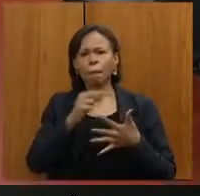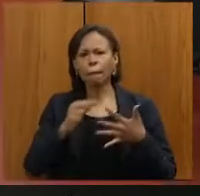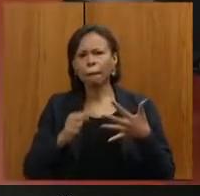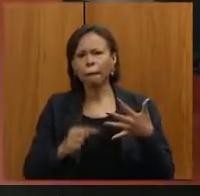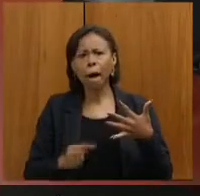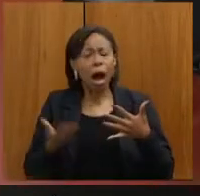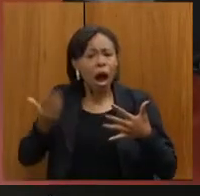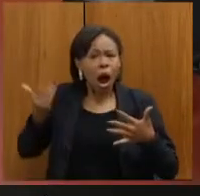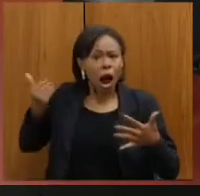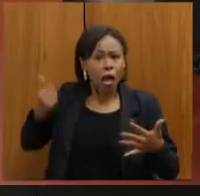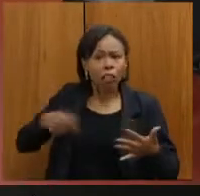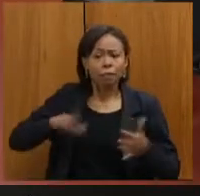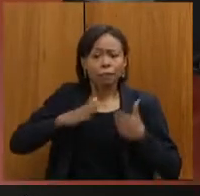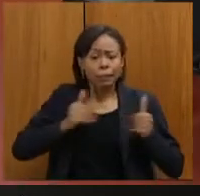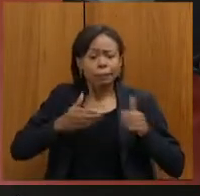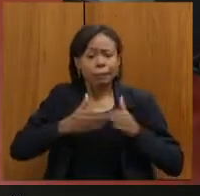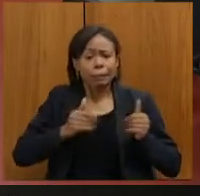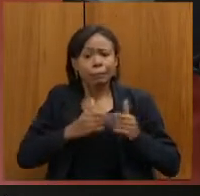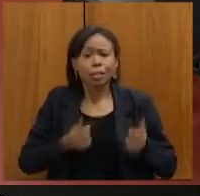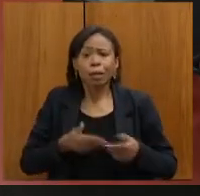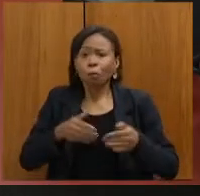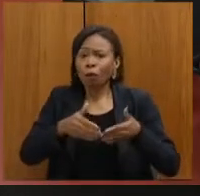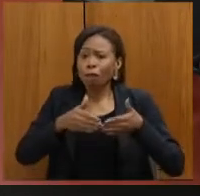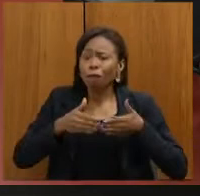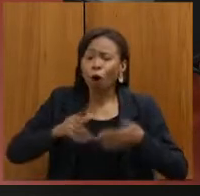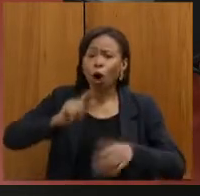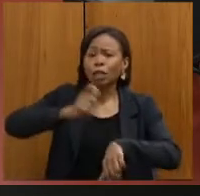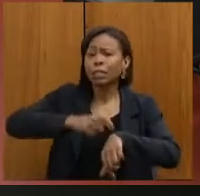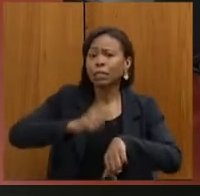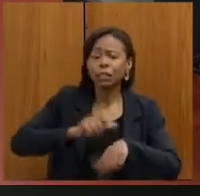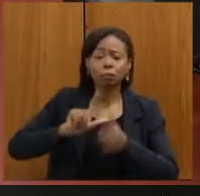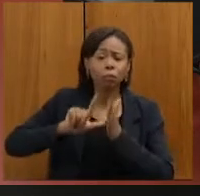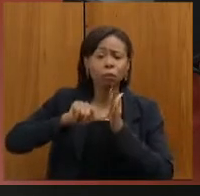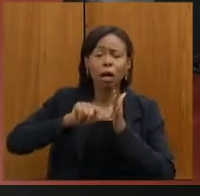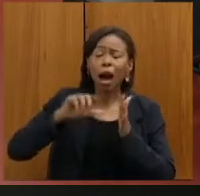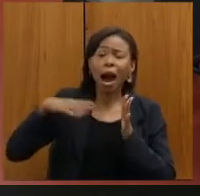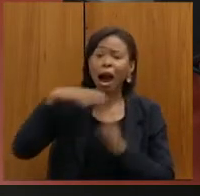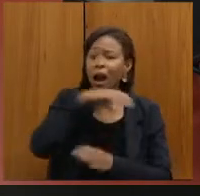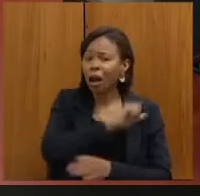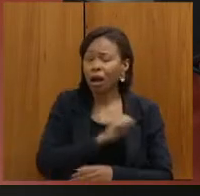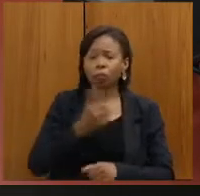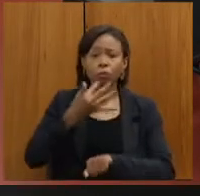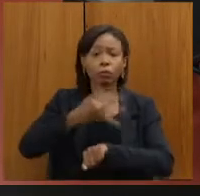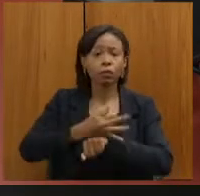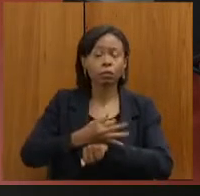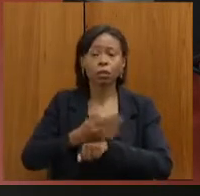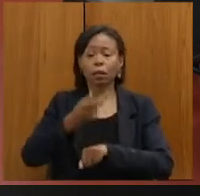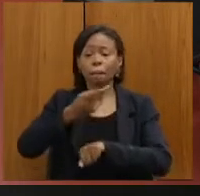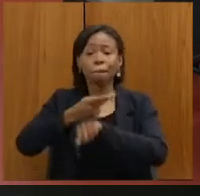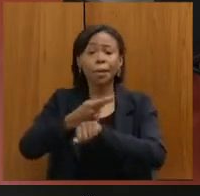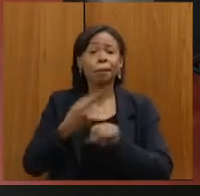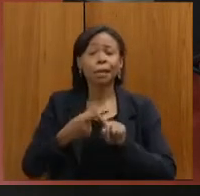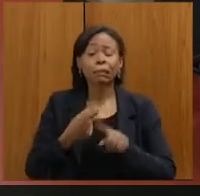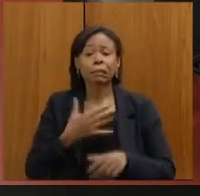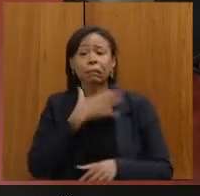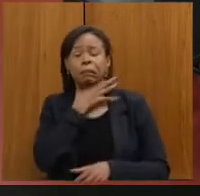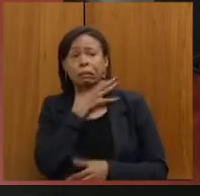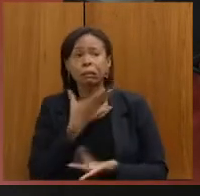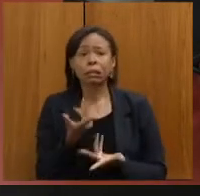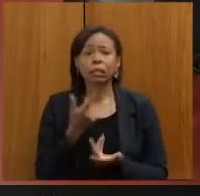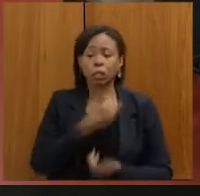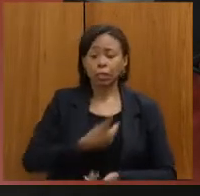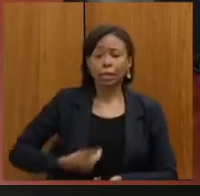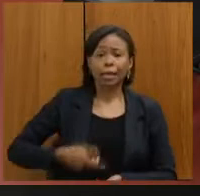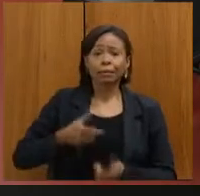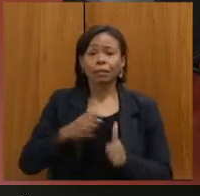o novo gabinete sereis agiliza o pagamento das minhas férias prêmio eu tô precisando disso Tô apertado e o estado me deve está